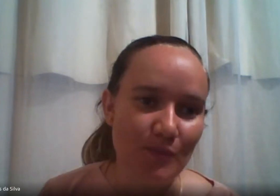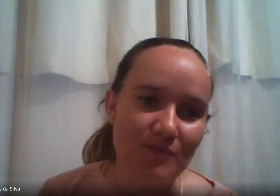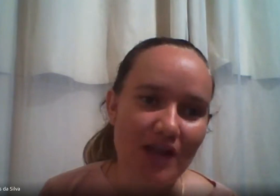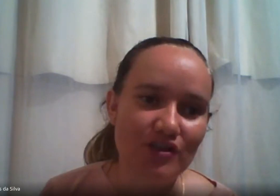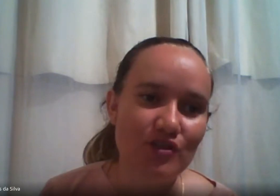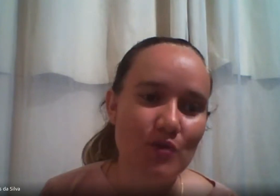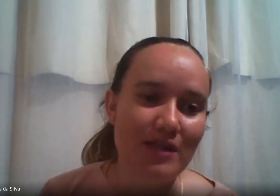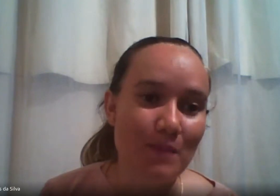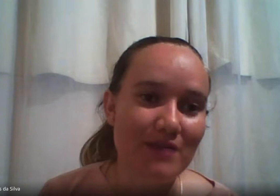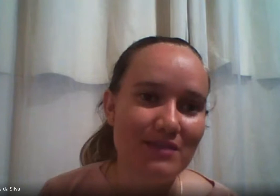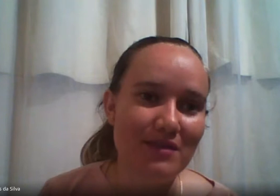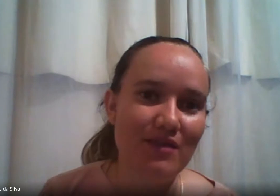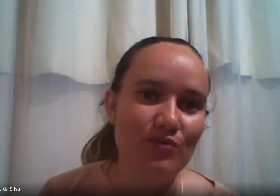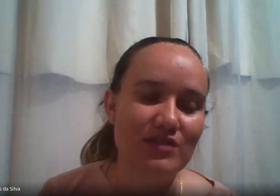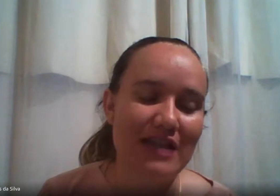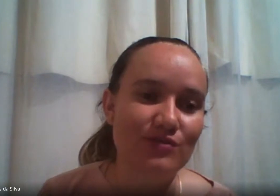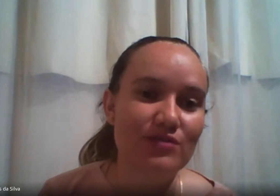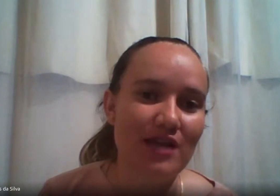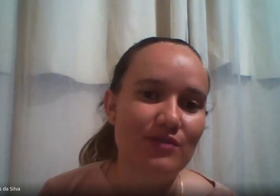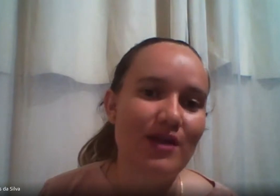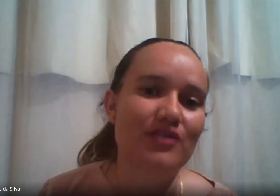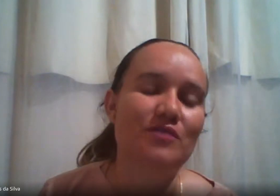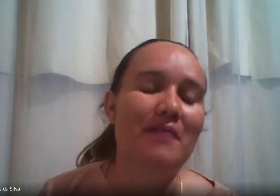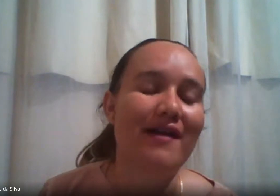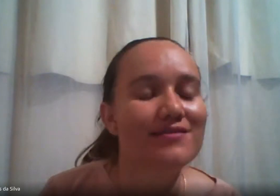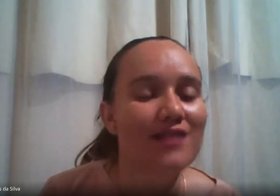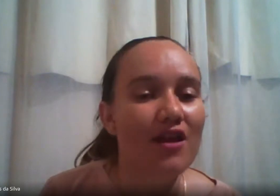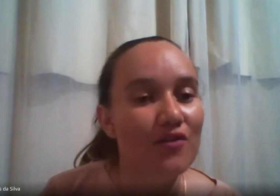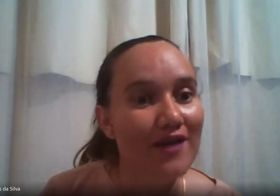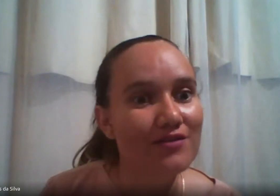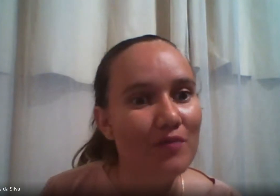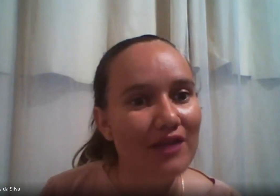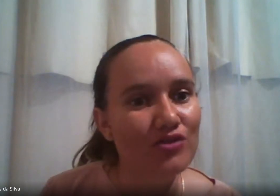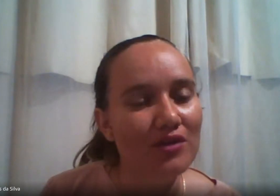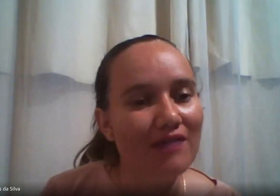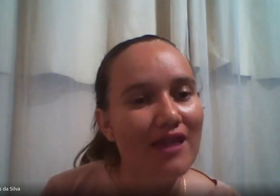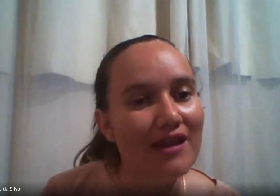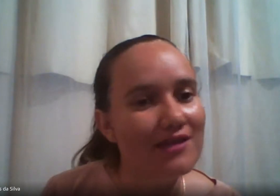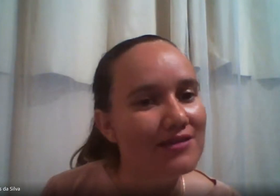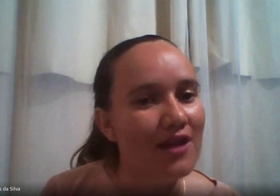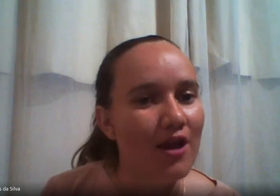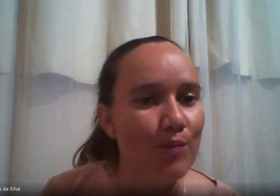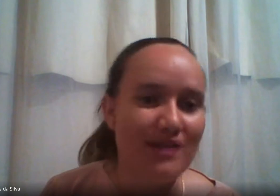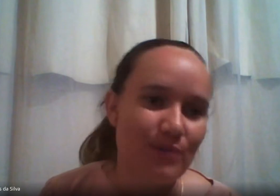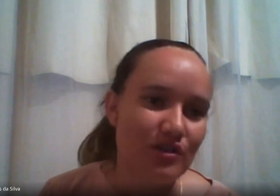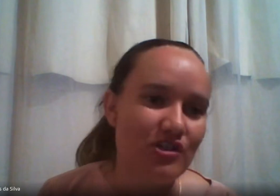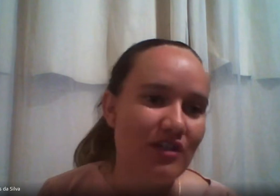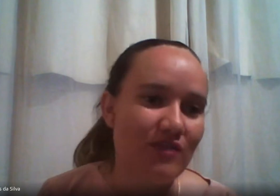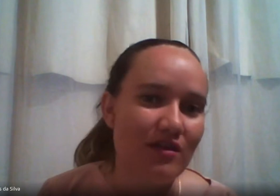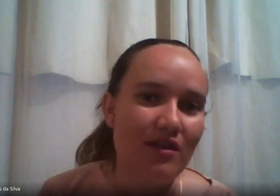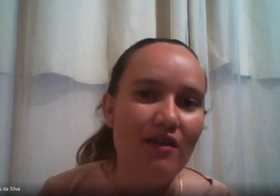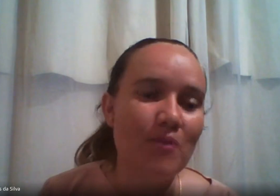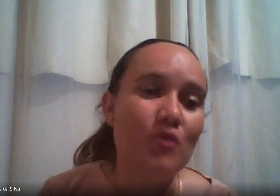percepção, a gente consegue perceber os sinais do sign write mais facilmente do que da Elis. Por exemplo, a gente